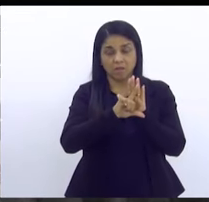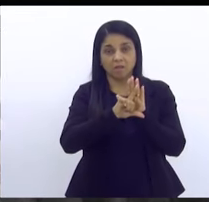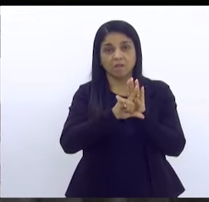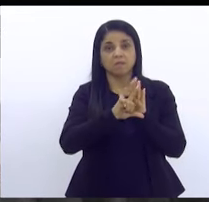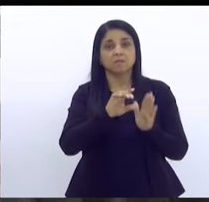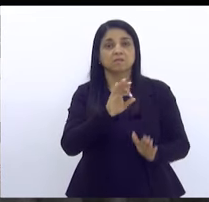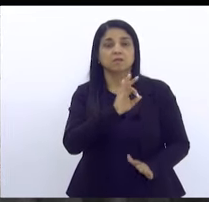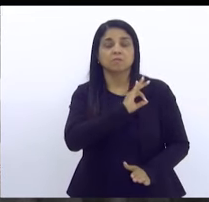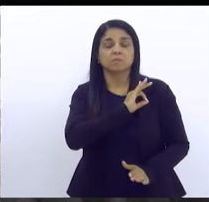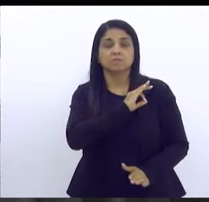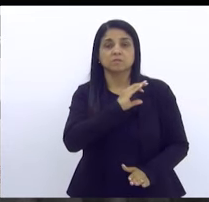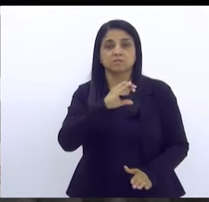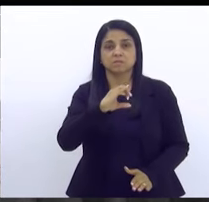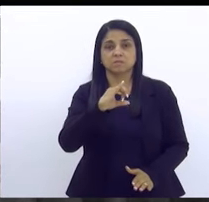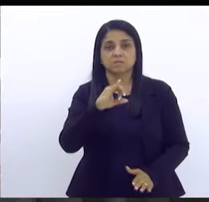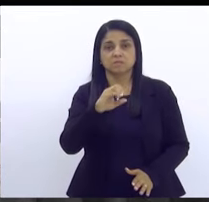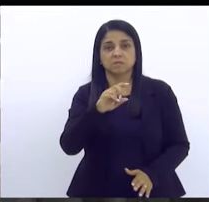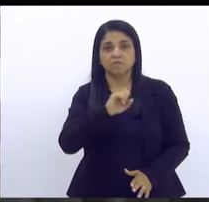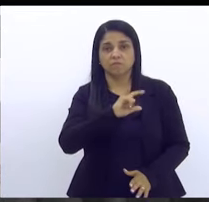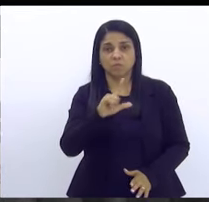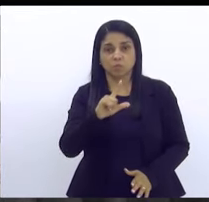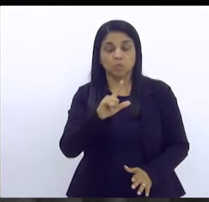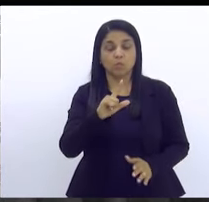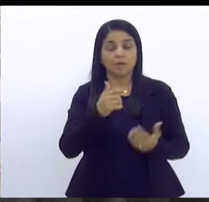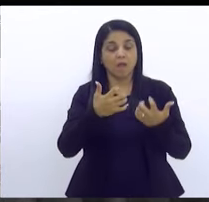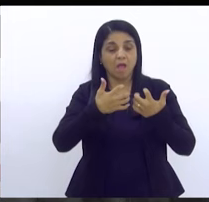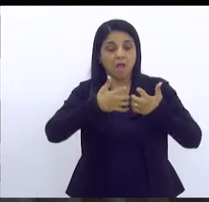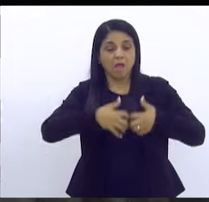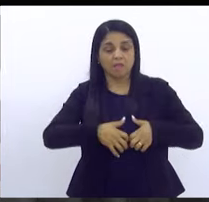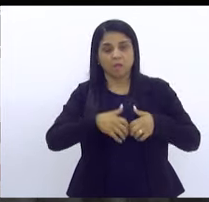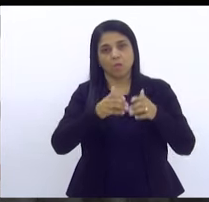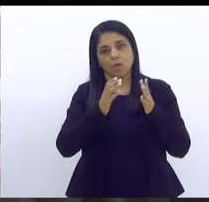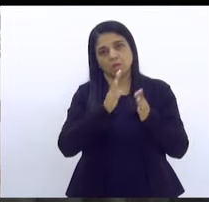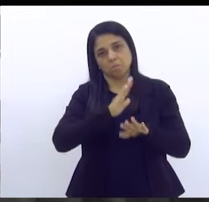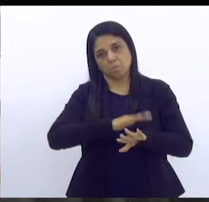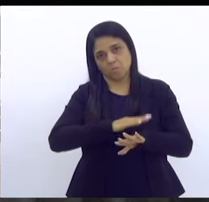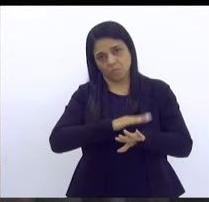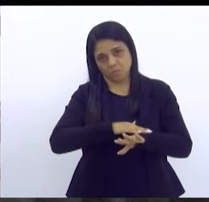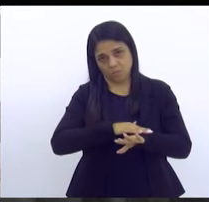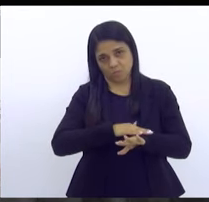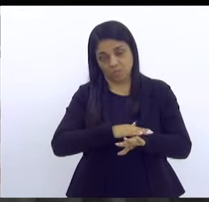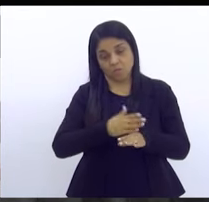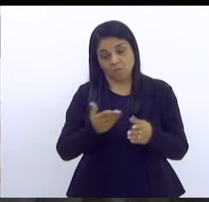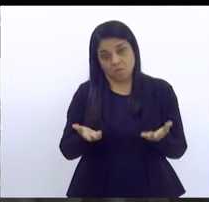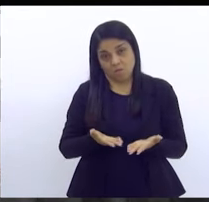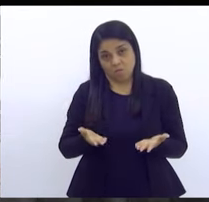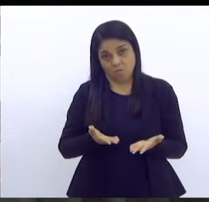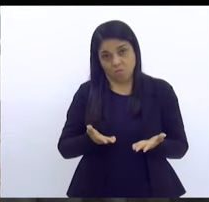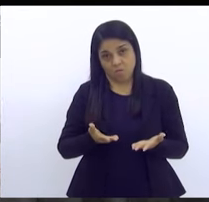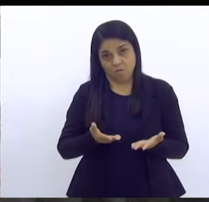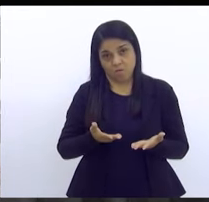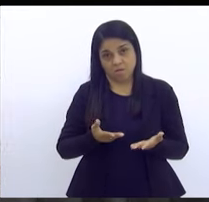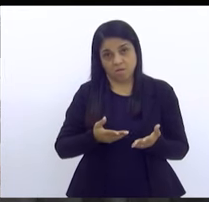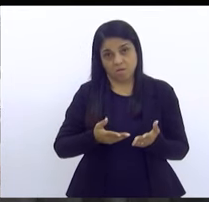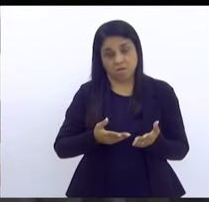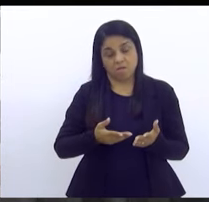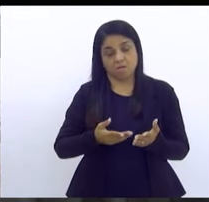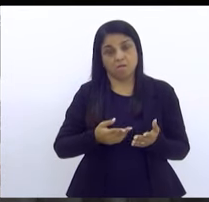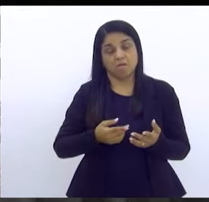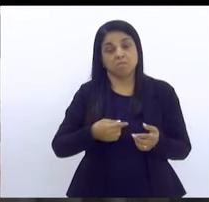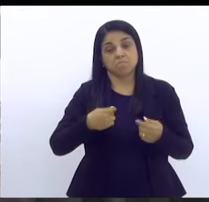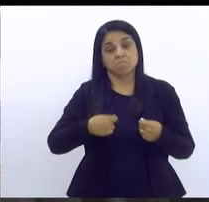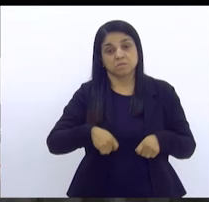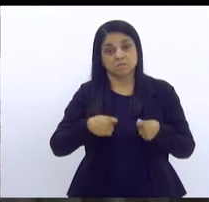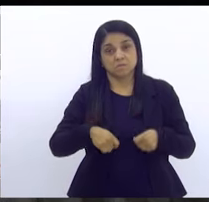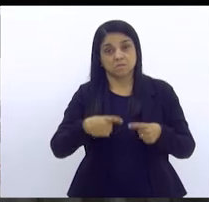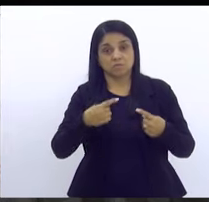Polícia Civil para adequar a um momento. Da mesma forma que agora, ao invés de discutir a